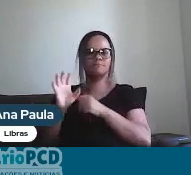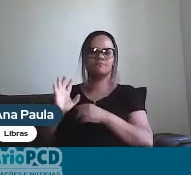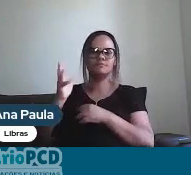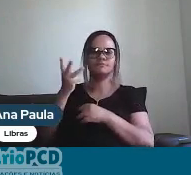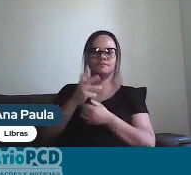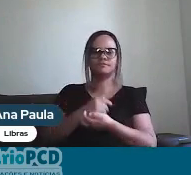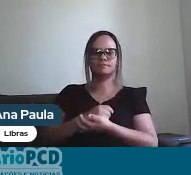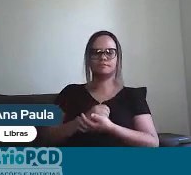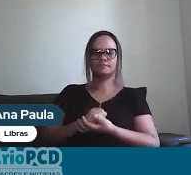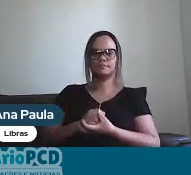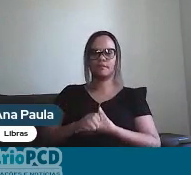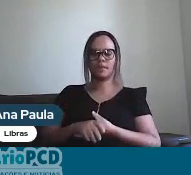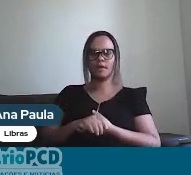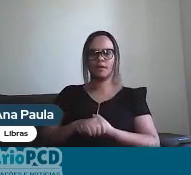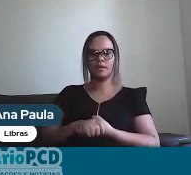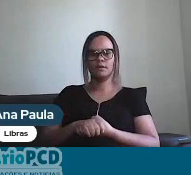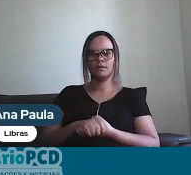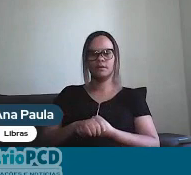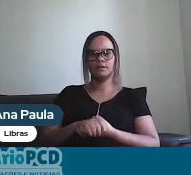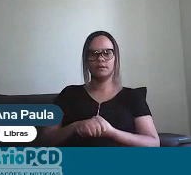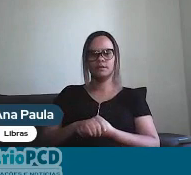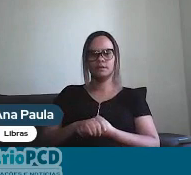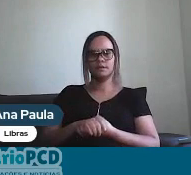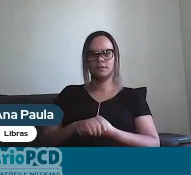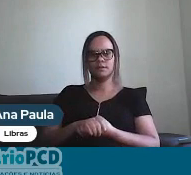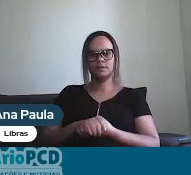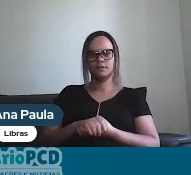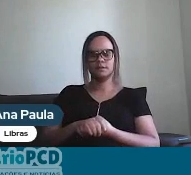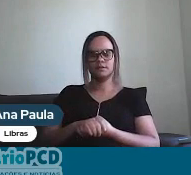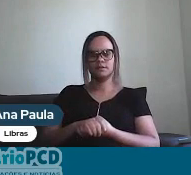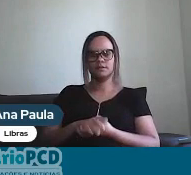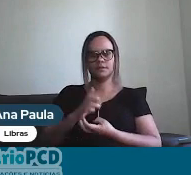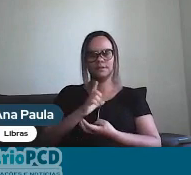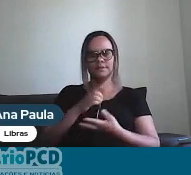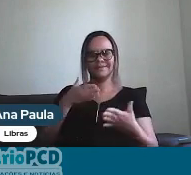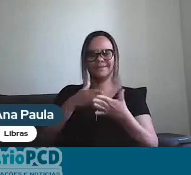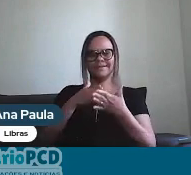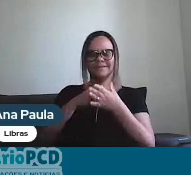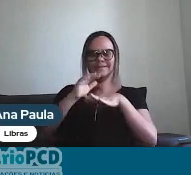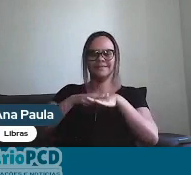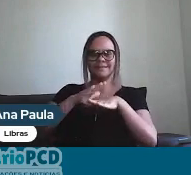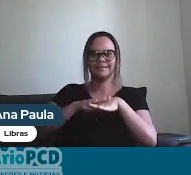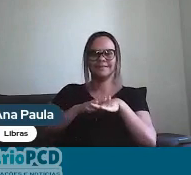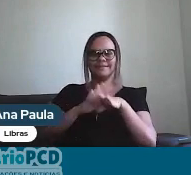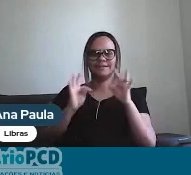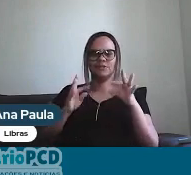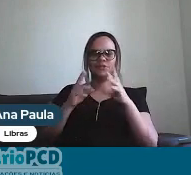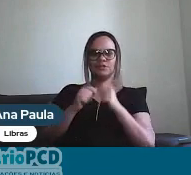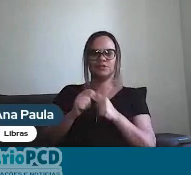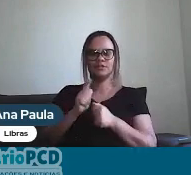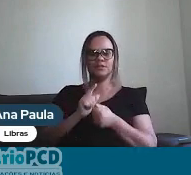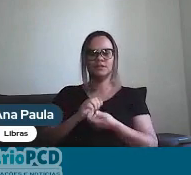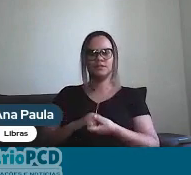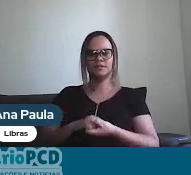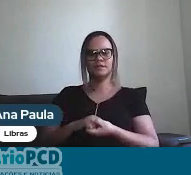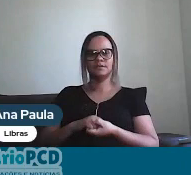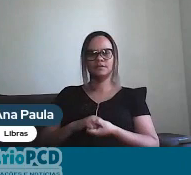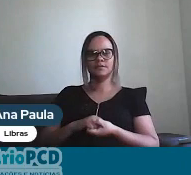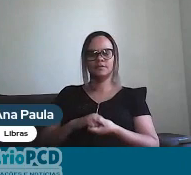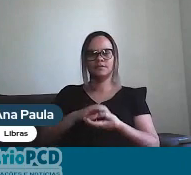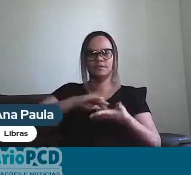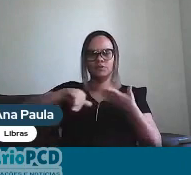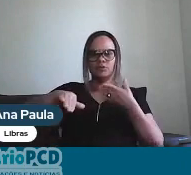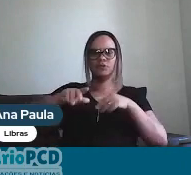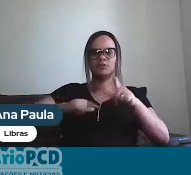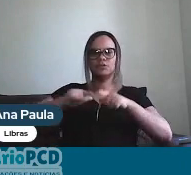impactar a funcionalidade, principalmente por causa da existência das barreiras atitudinais todas. Então, as pessoas são excluídas do trabalho,